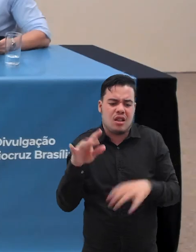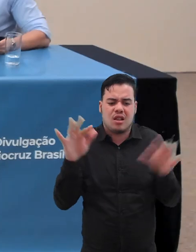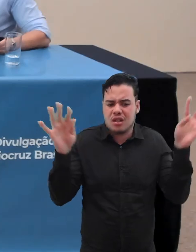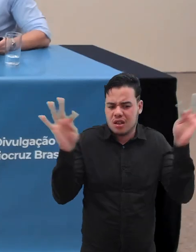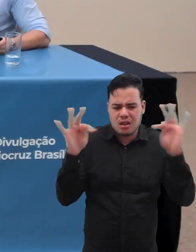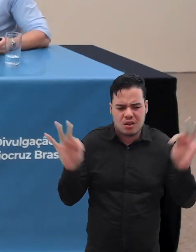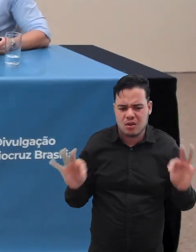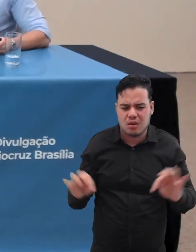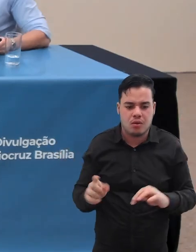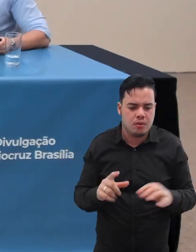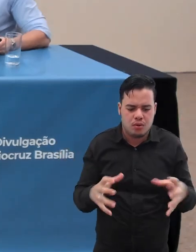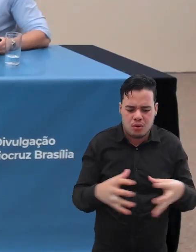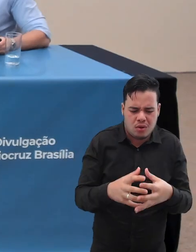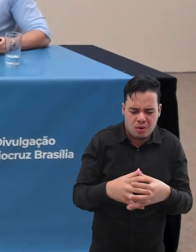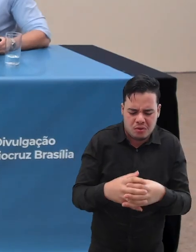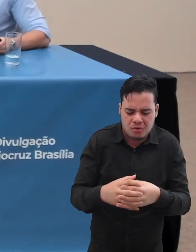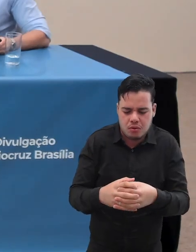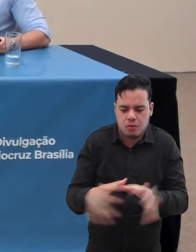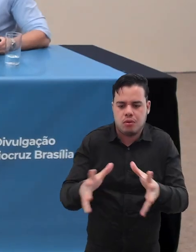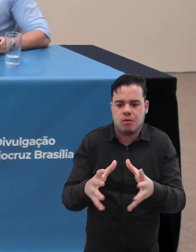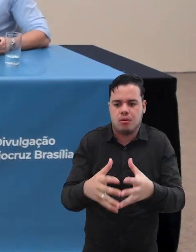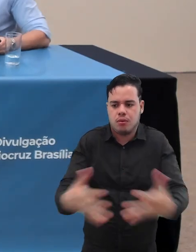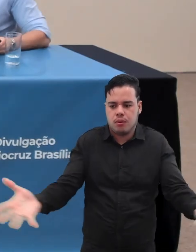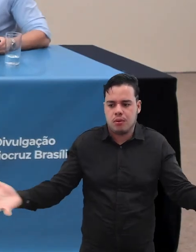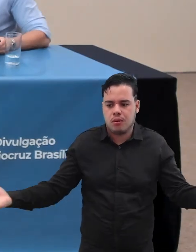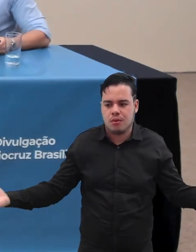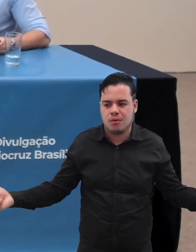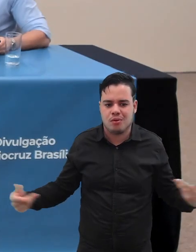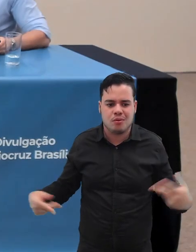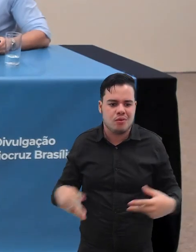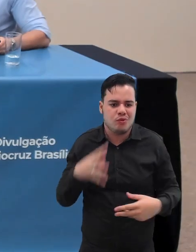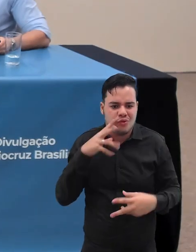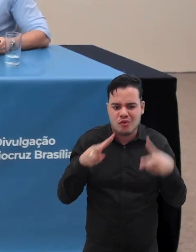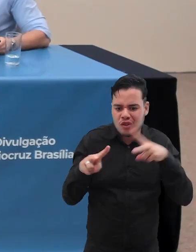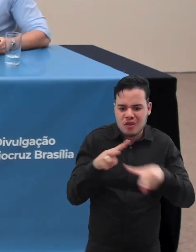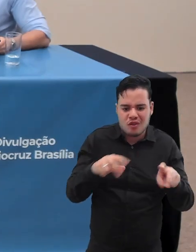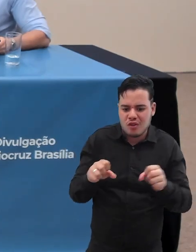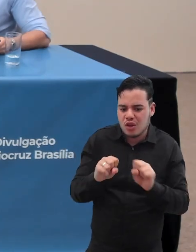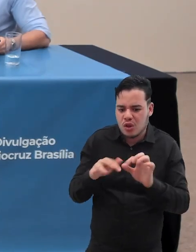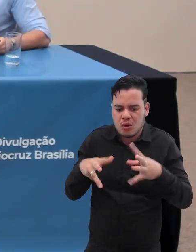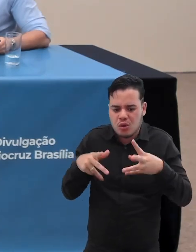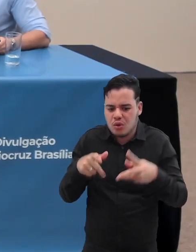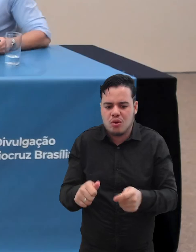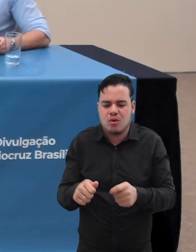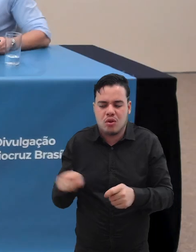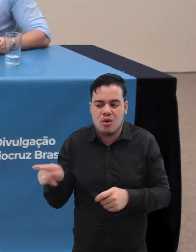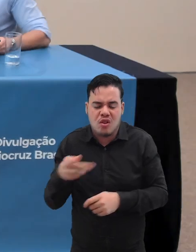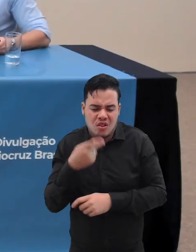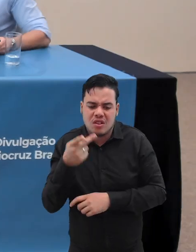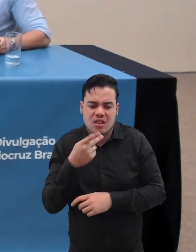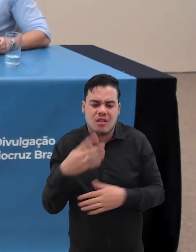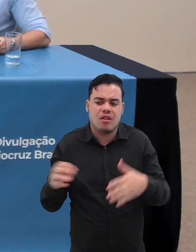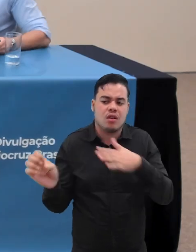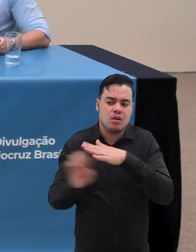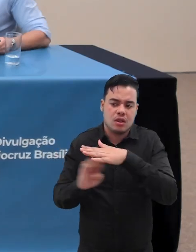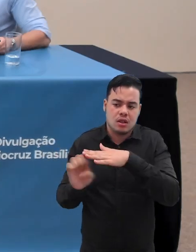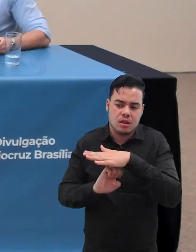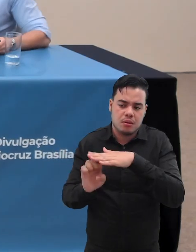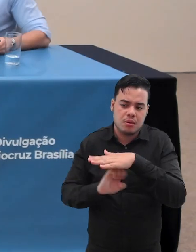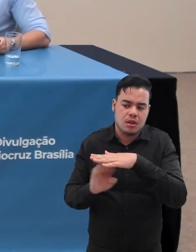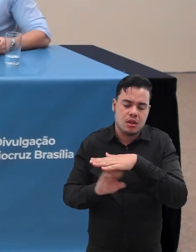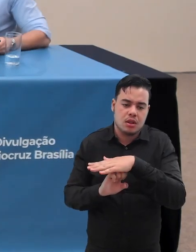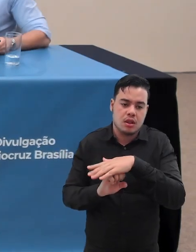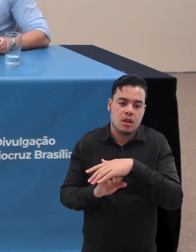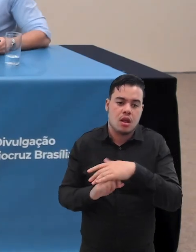Então, acho que a gente tem que ir trabalhando para chegar nesse campo. E aí você falou das empresas, né?